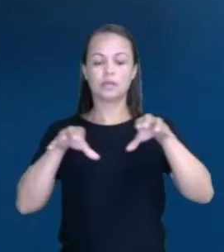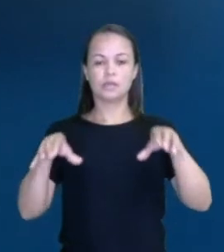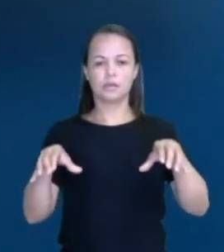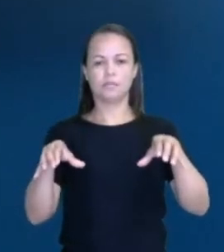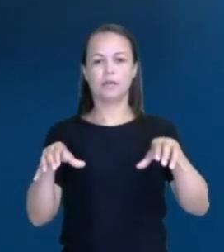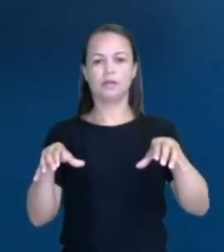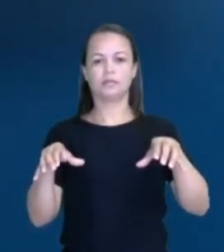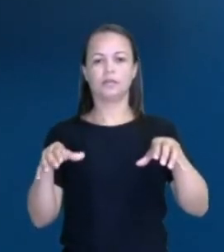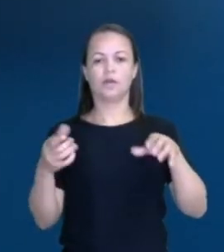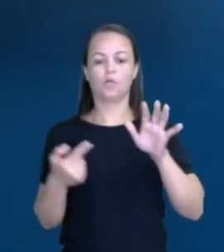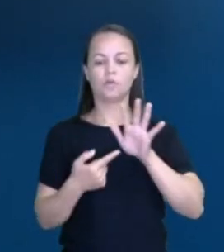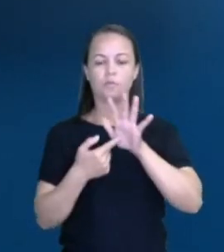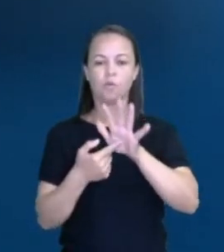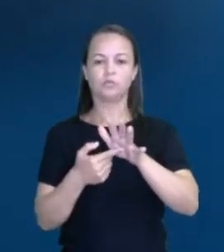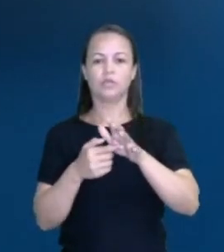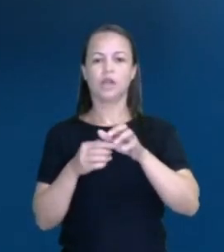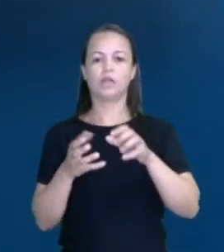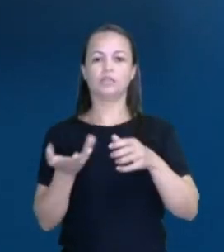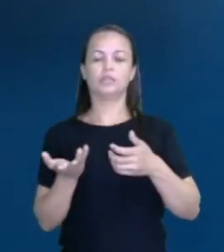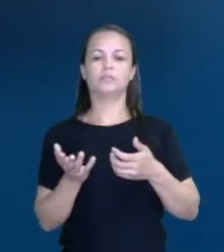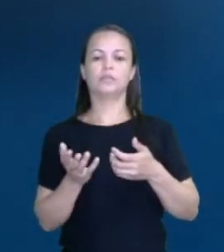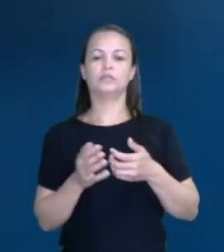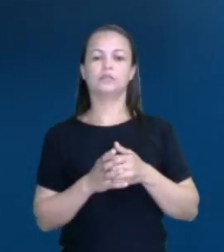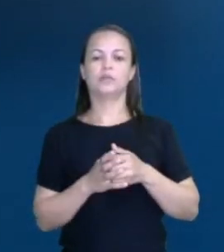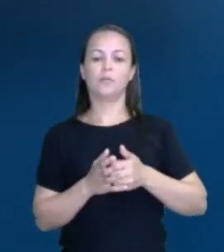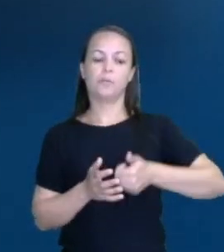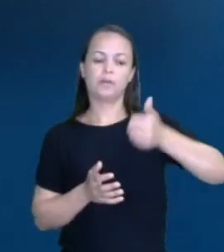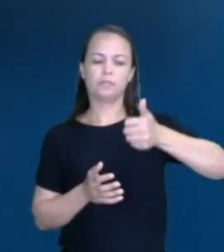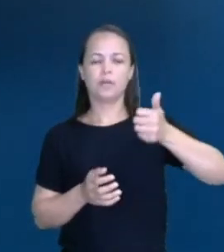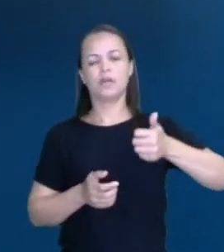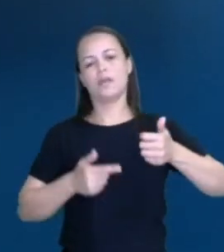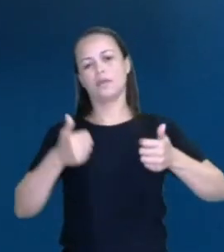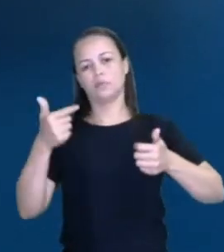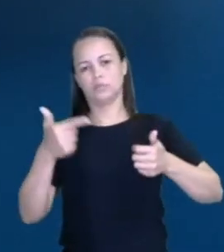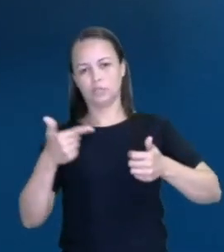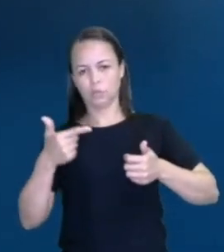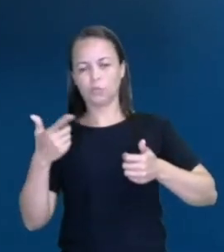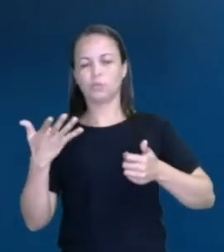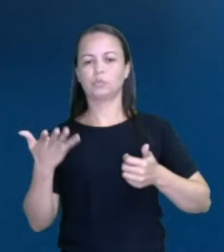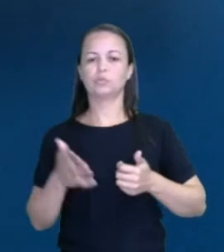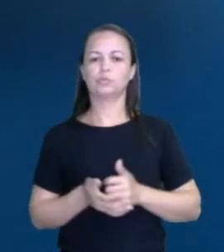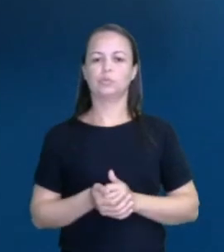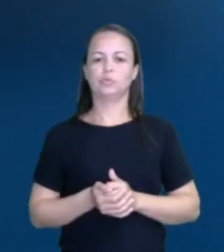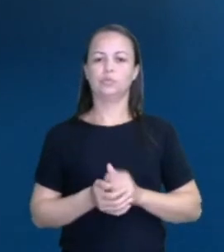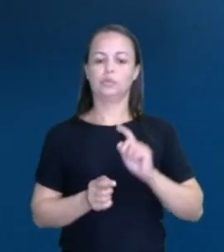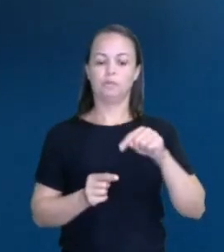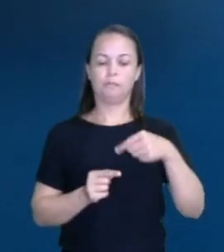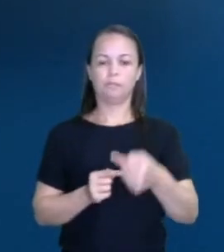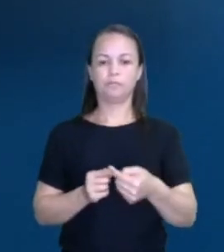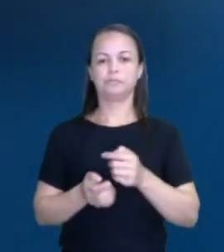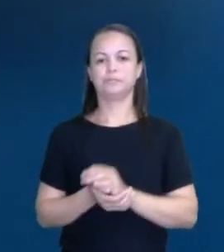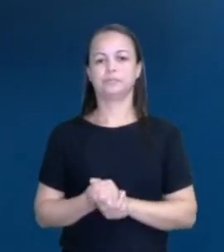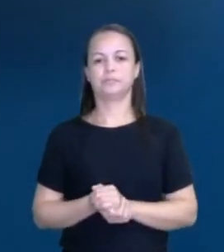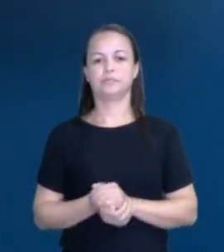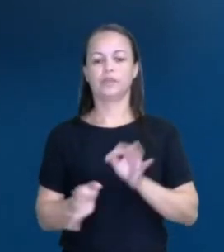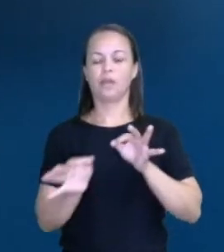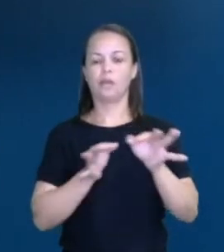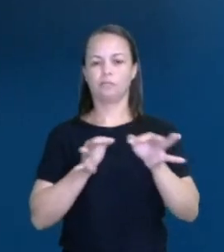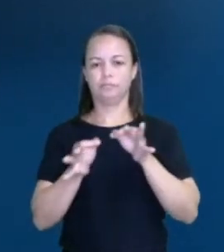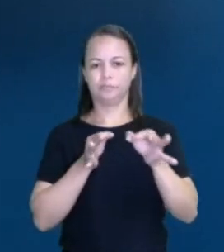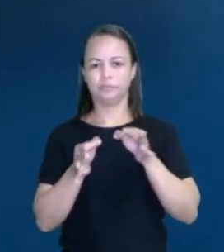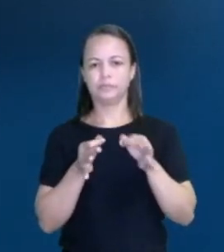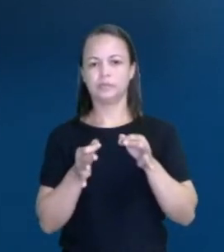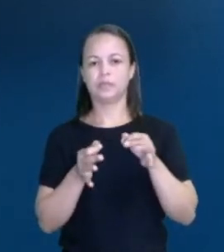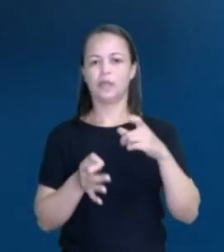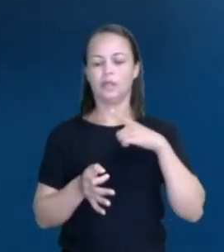separação, identificação dos membros, primeiro membro, segundo membro depois. Vamos organizar aqui,